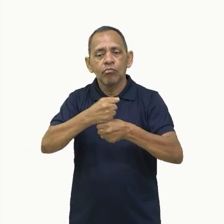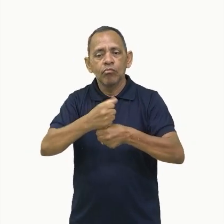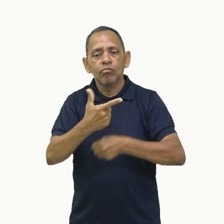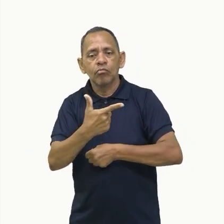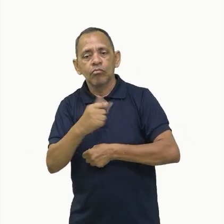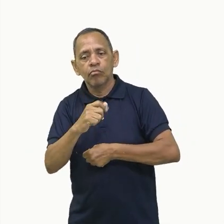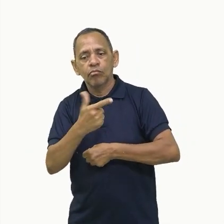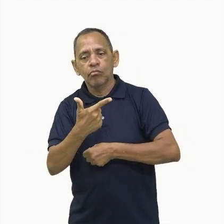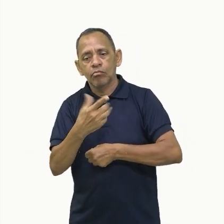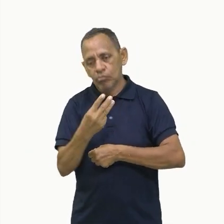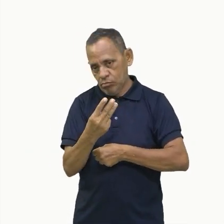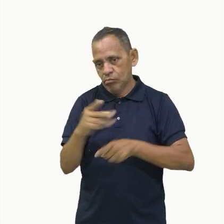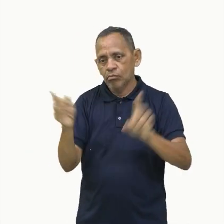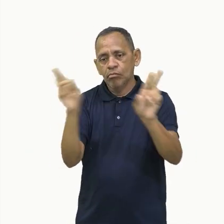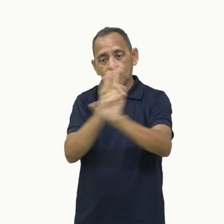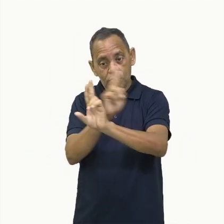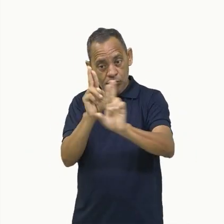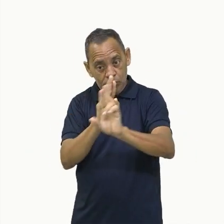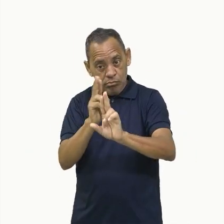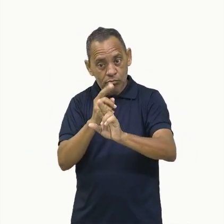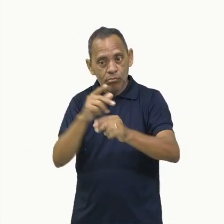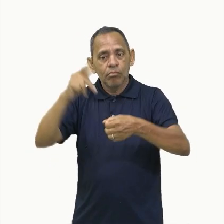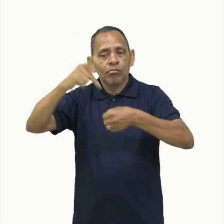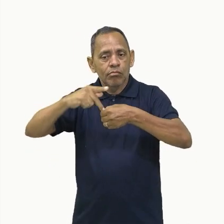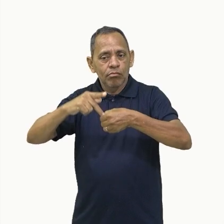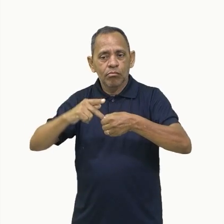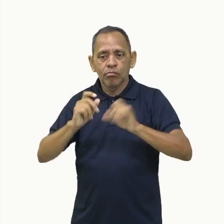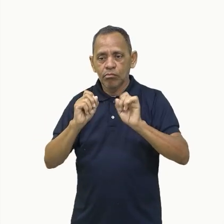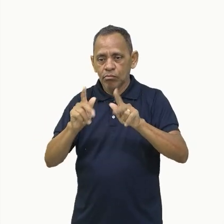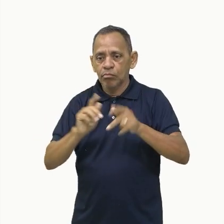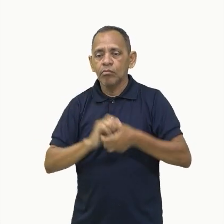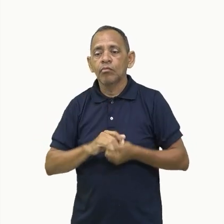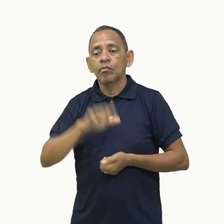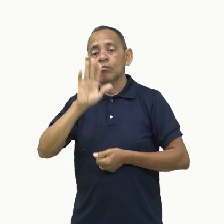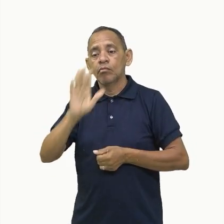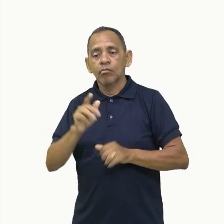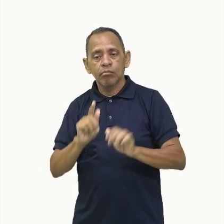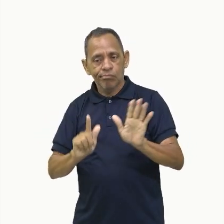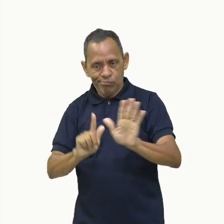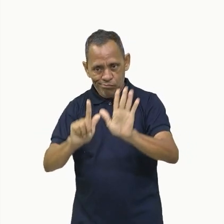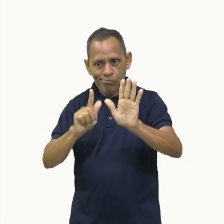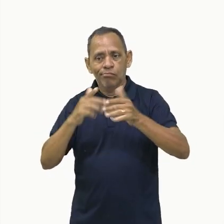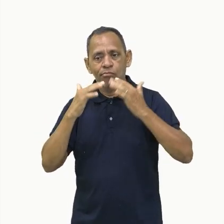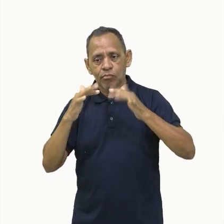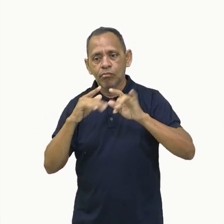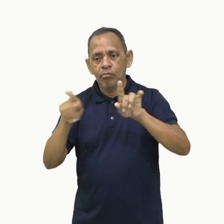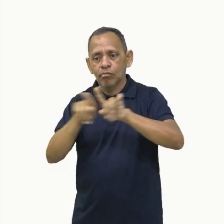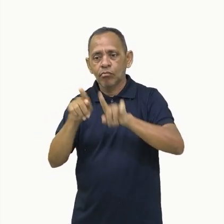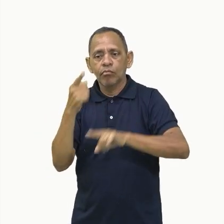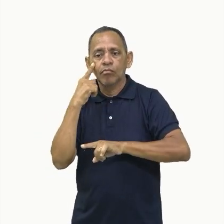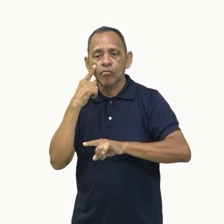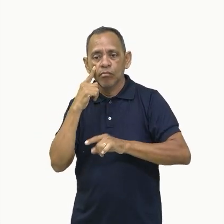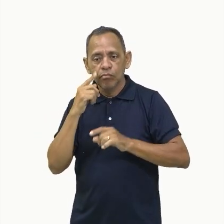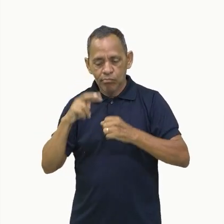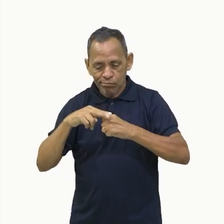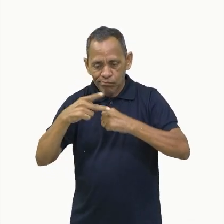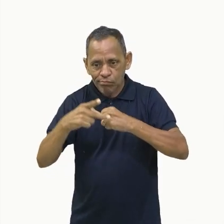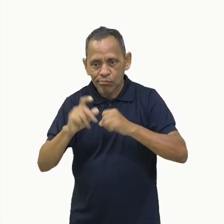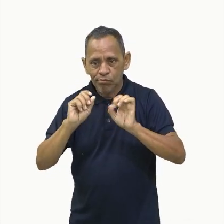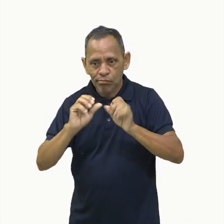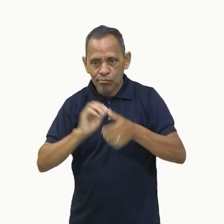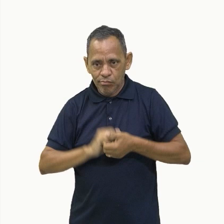2023 em relação ao petróleo, tá? Já em relação ao gás natural,